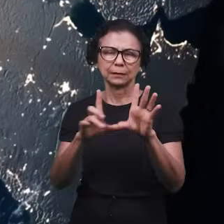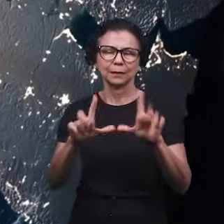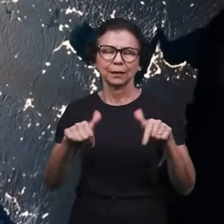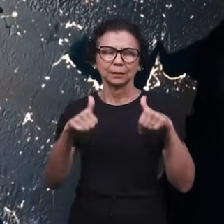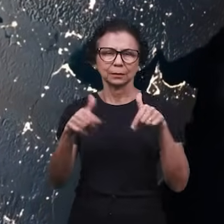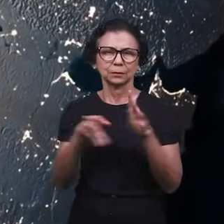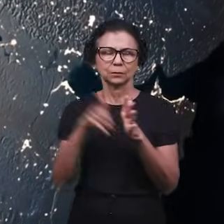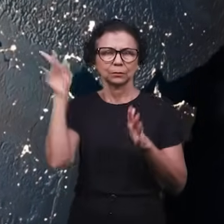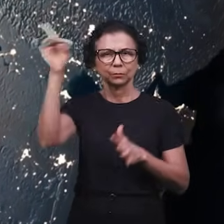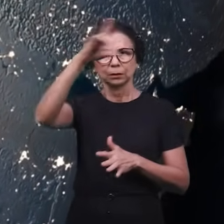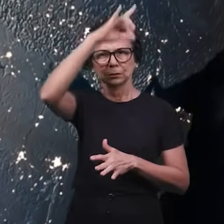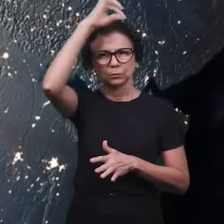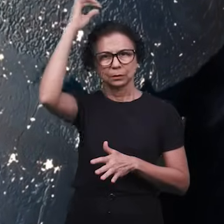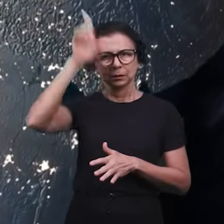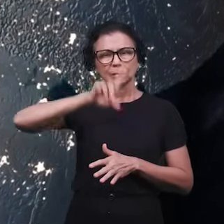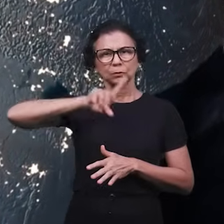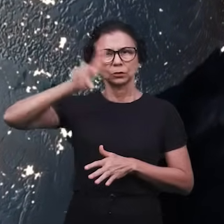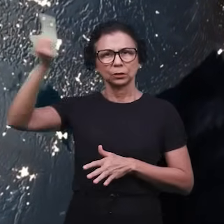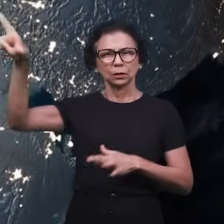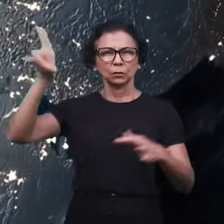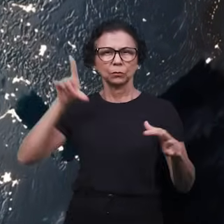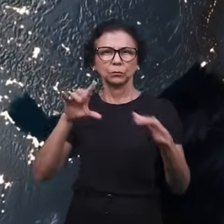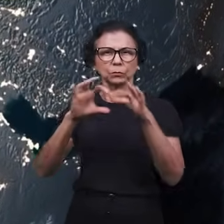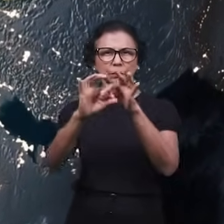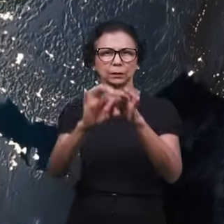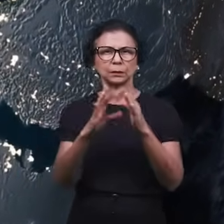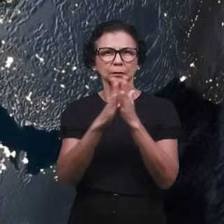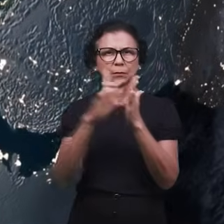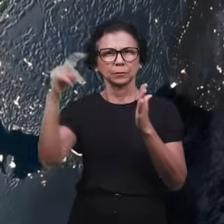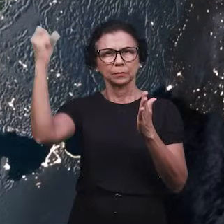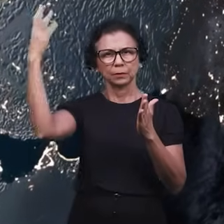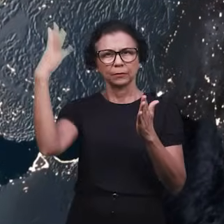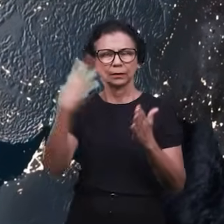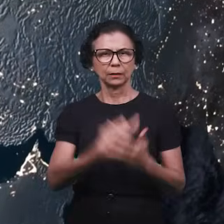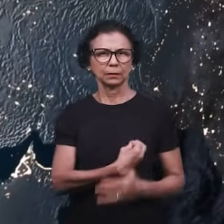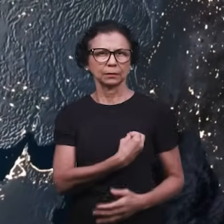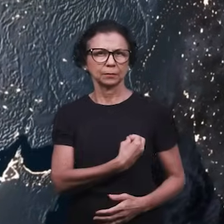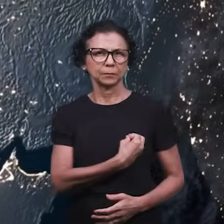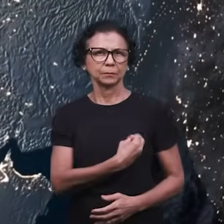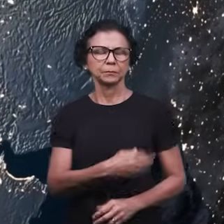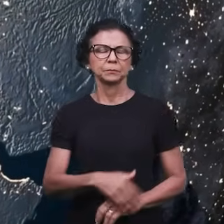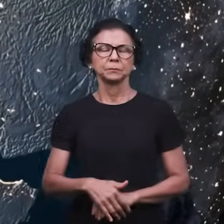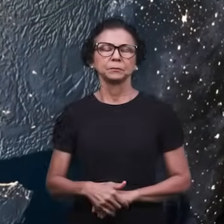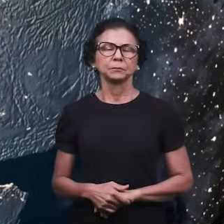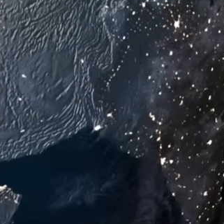direção do Espírito Santo de Deus e unidas pela Palavra Viva.